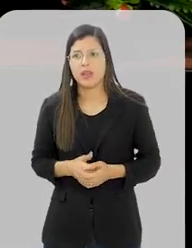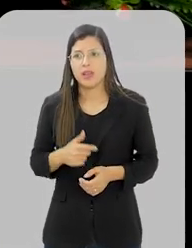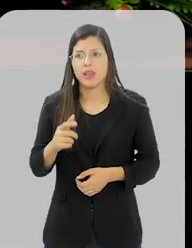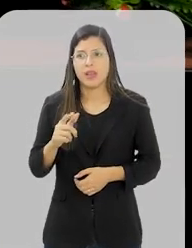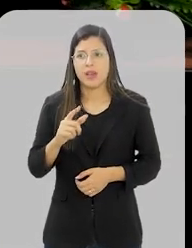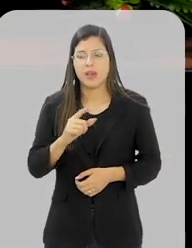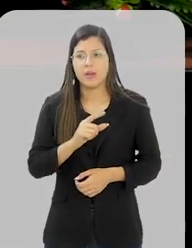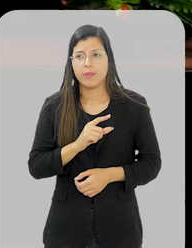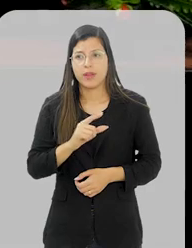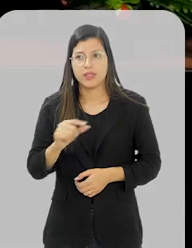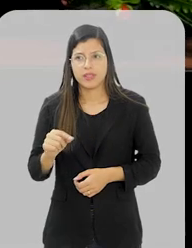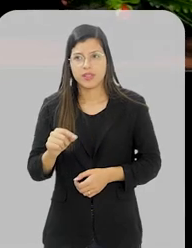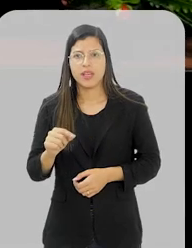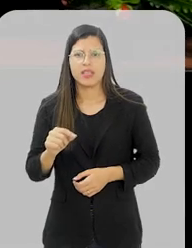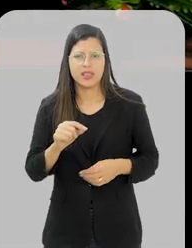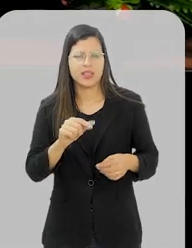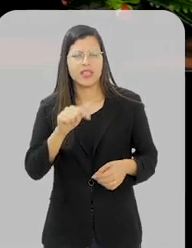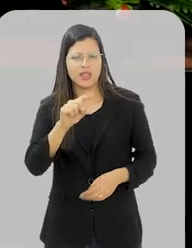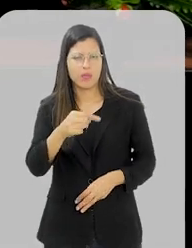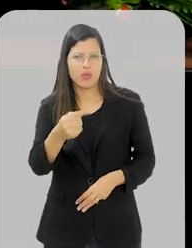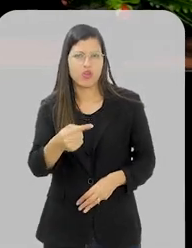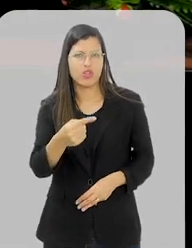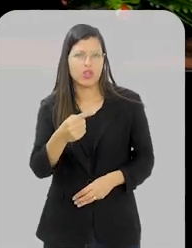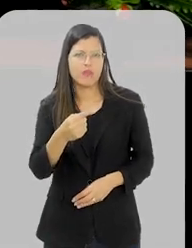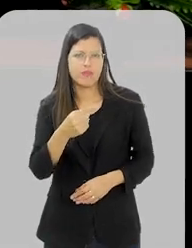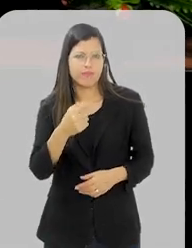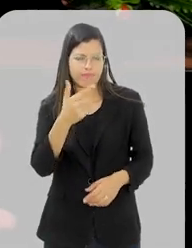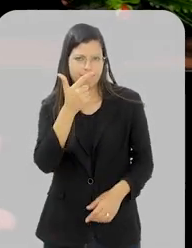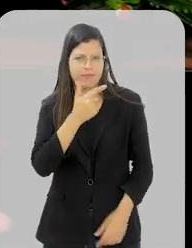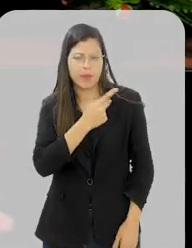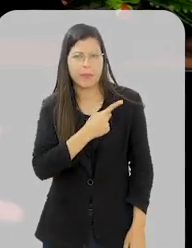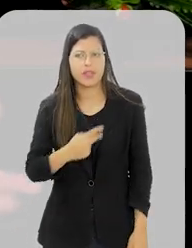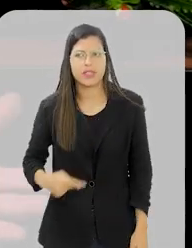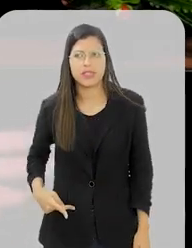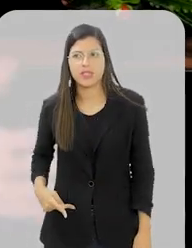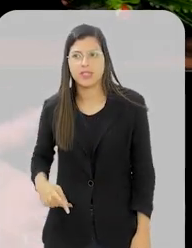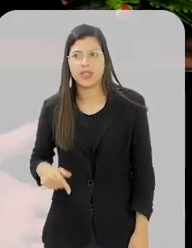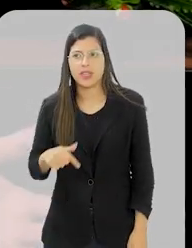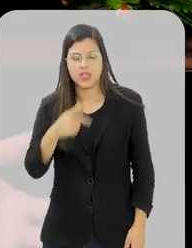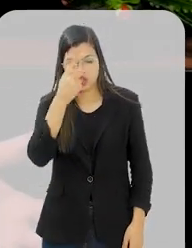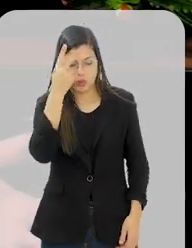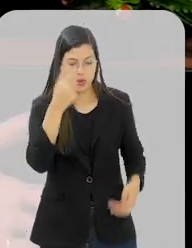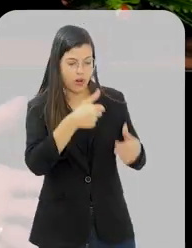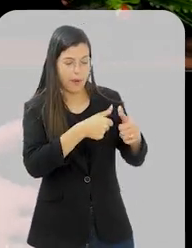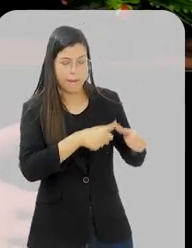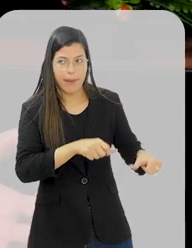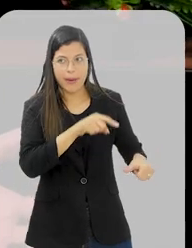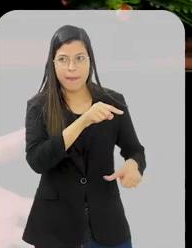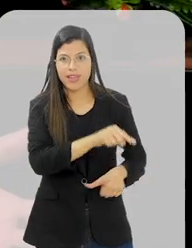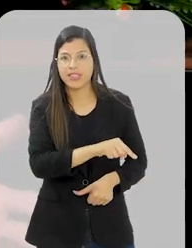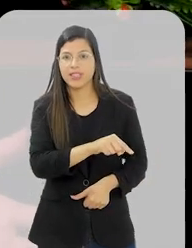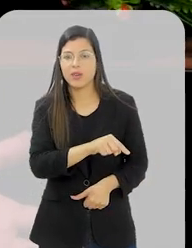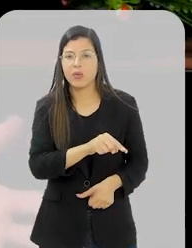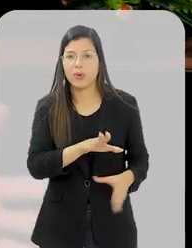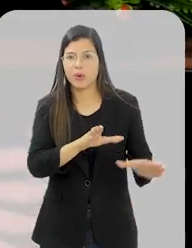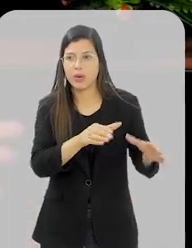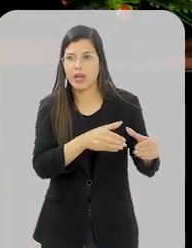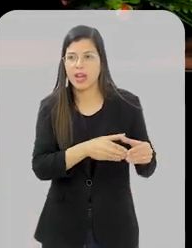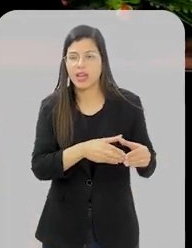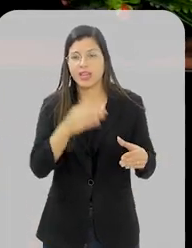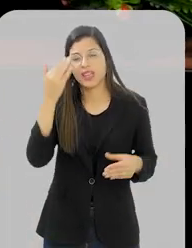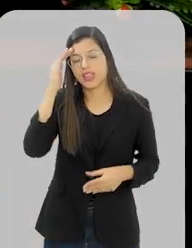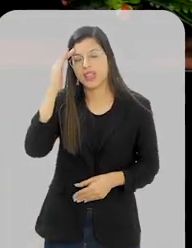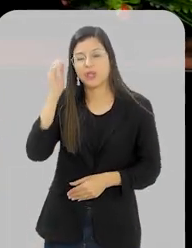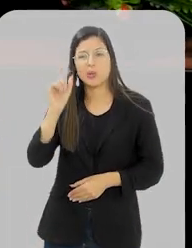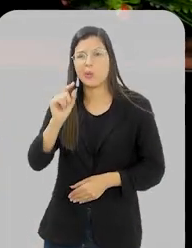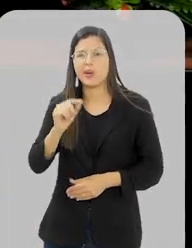minha saída como presidente da federação a minha atuação segundo quem permaneceu lá e o presidente posterior